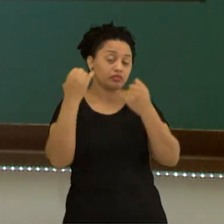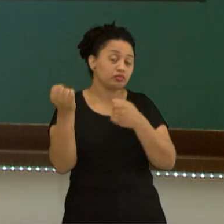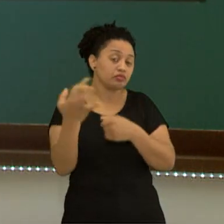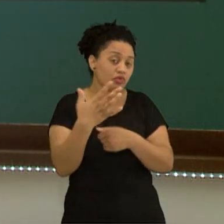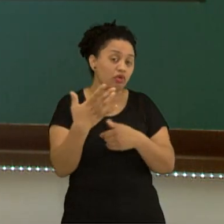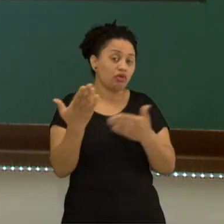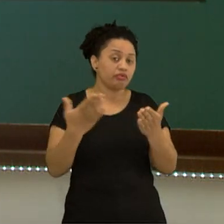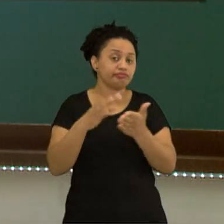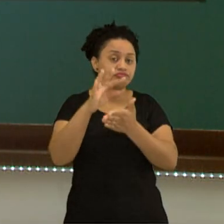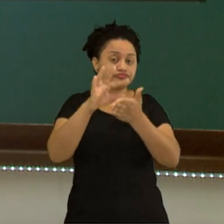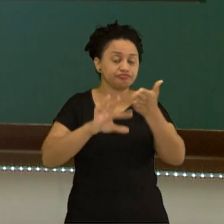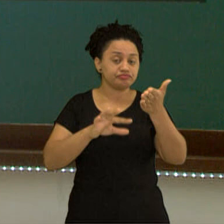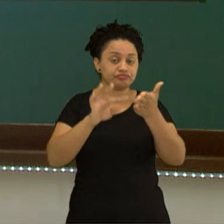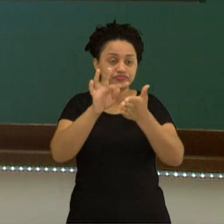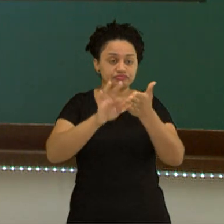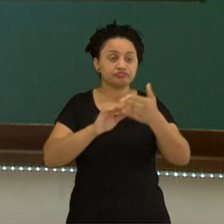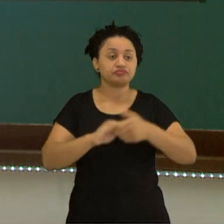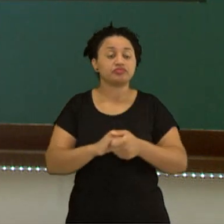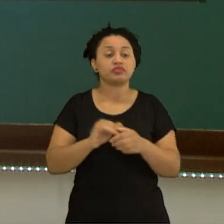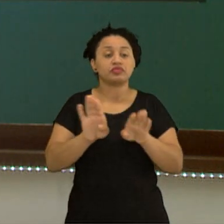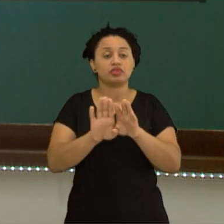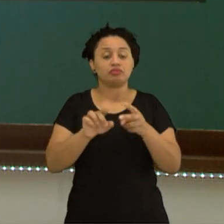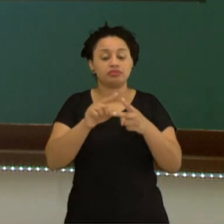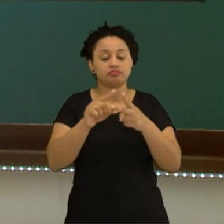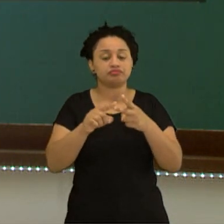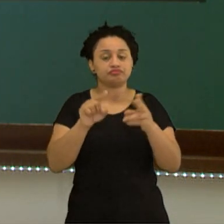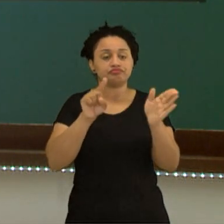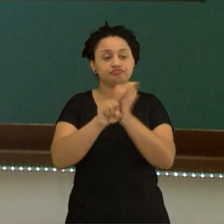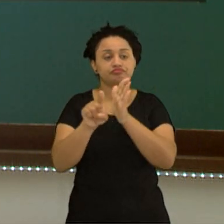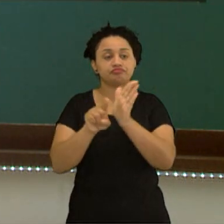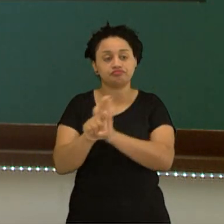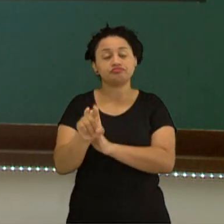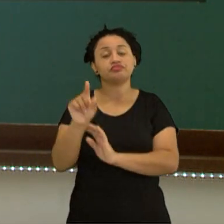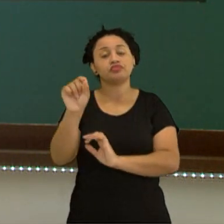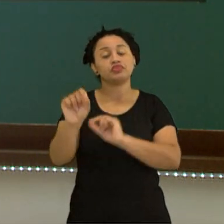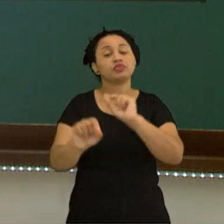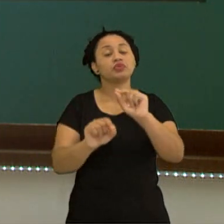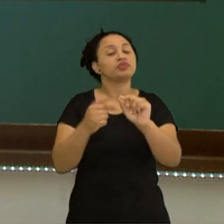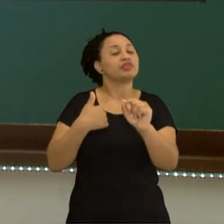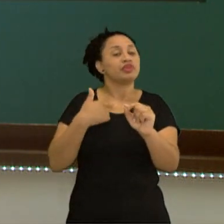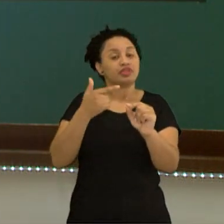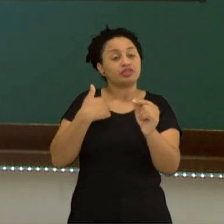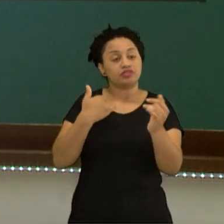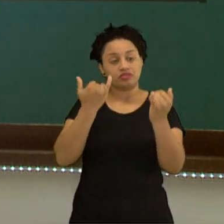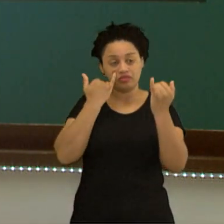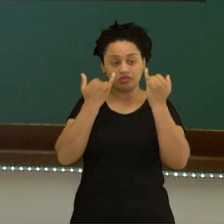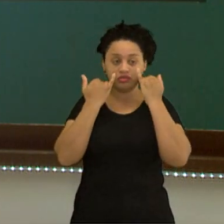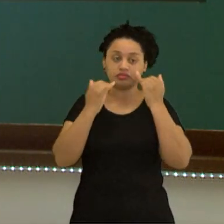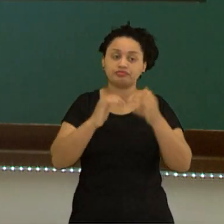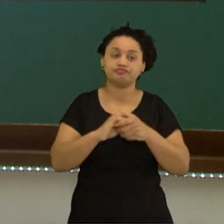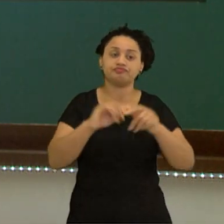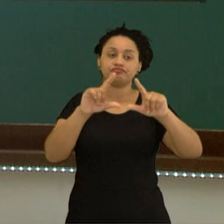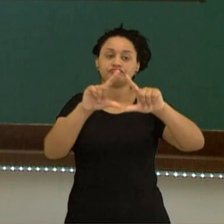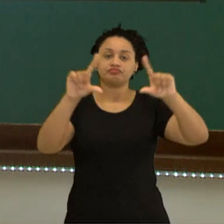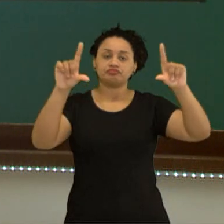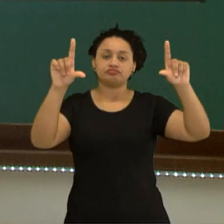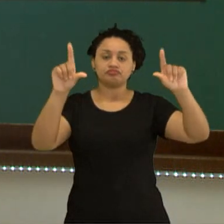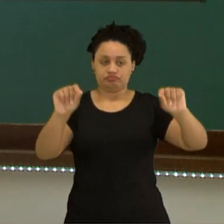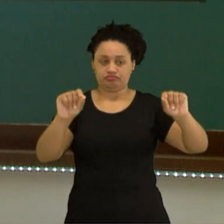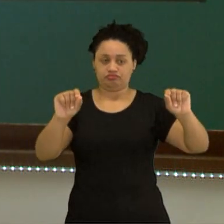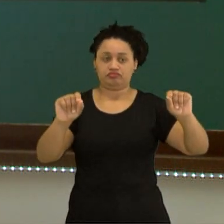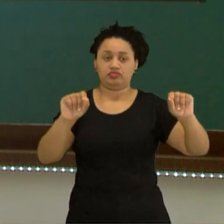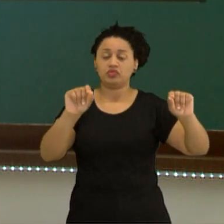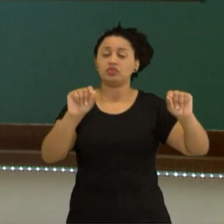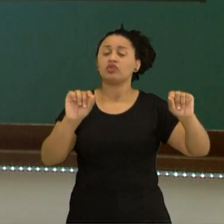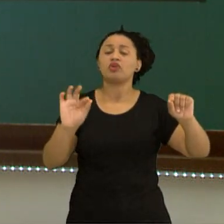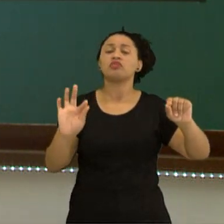nosso ensaio literário e duas perguntas referentes a essa nova informação. Letra A. Nesse